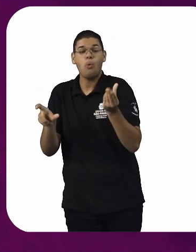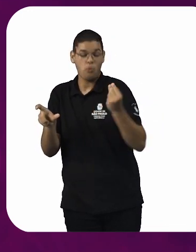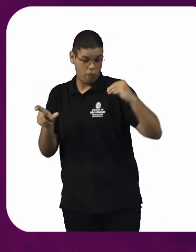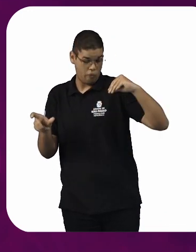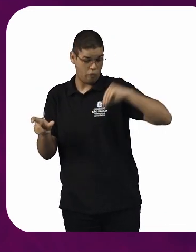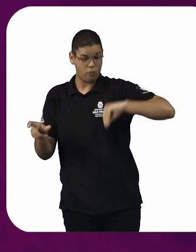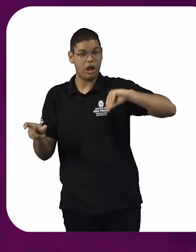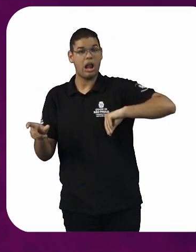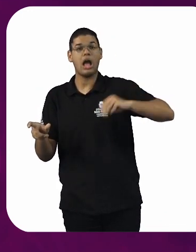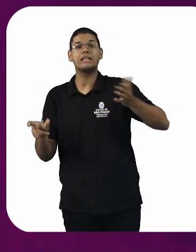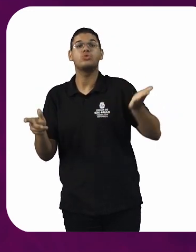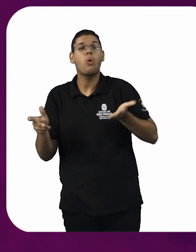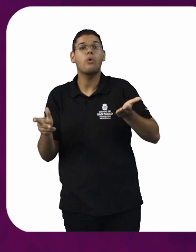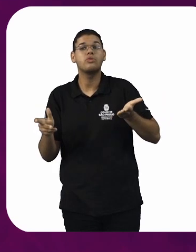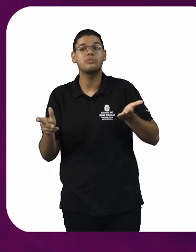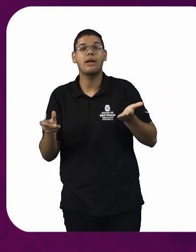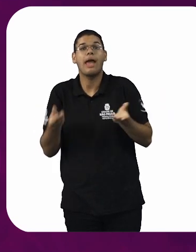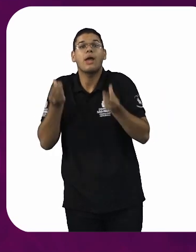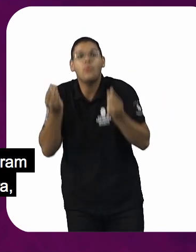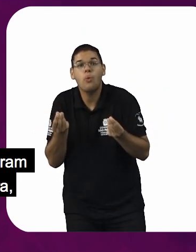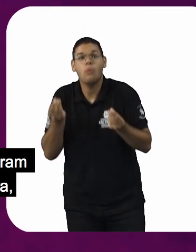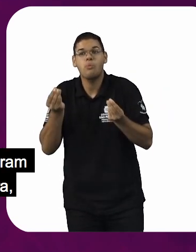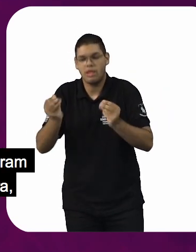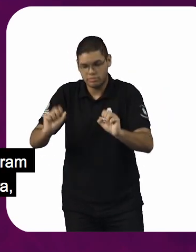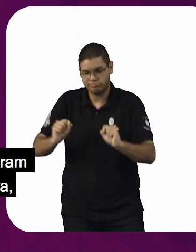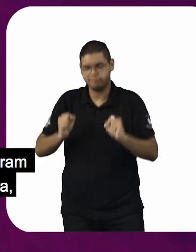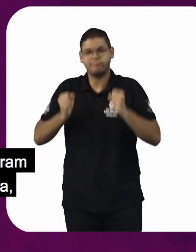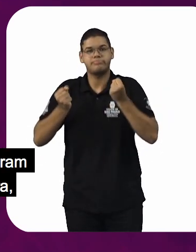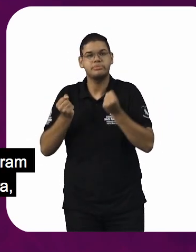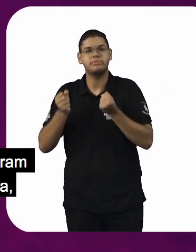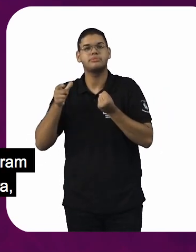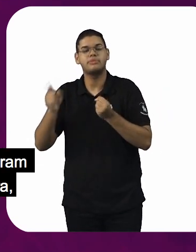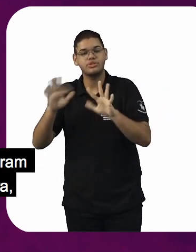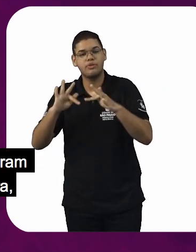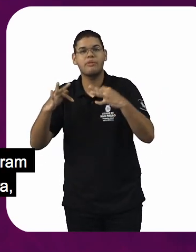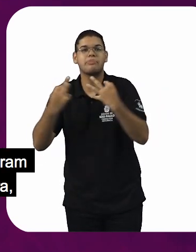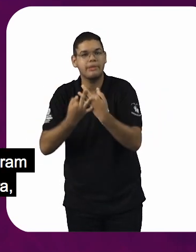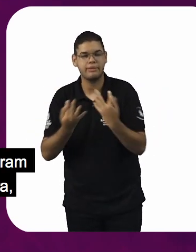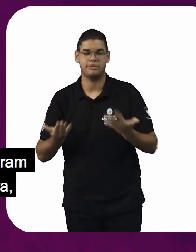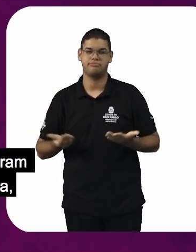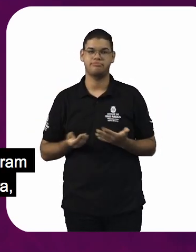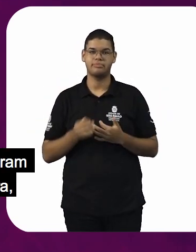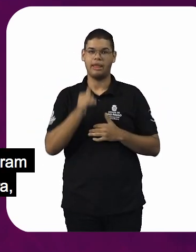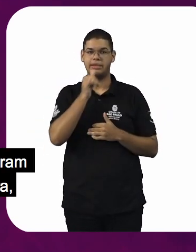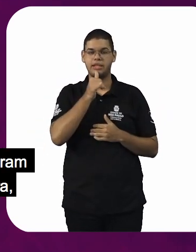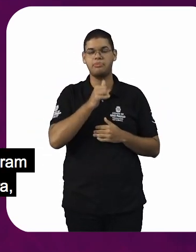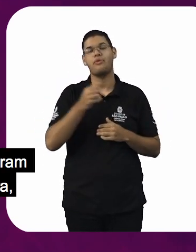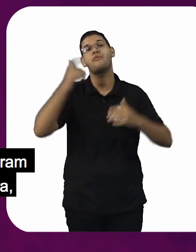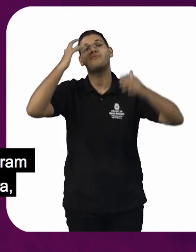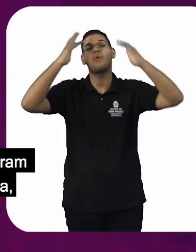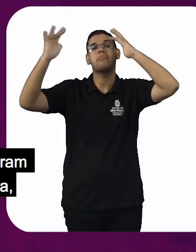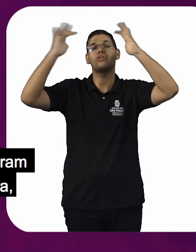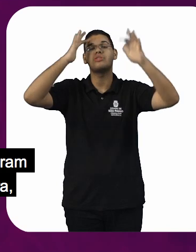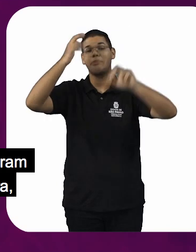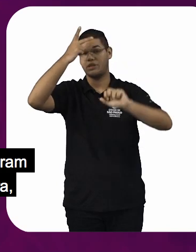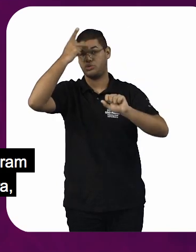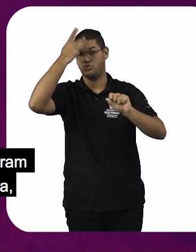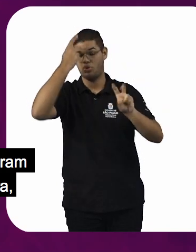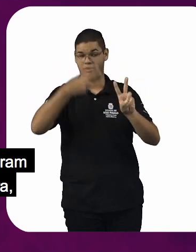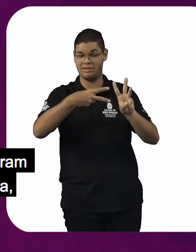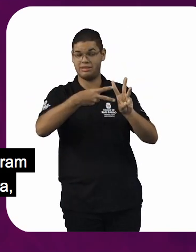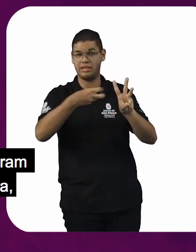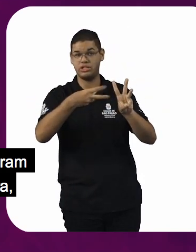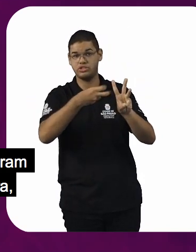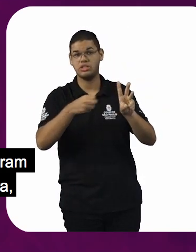a ver com a construção que ela teve na linhagem da família dela. Se nós pensarmos em pessoas indígenas e em pessoas negras que passaram